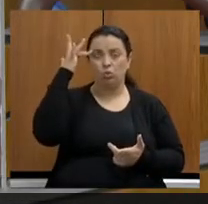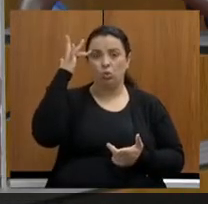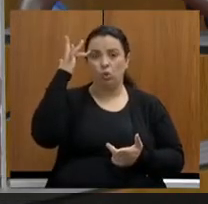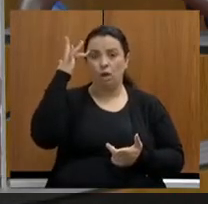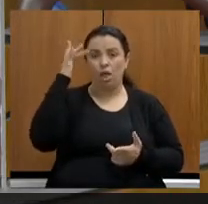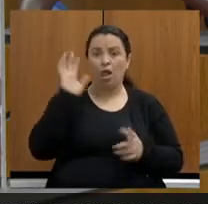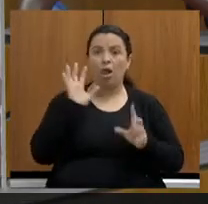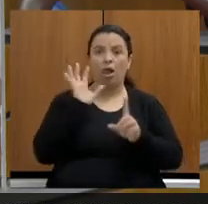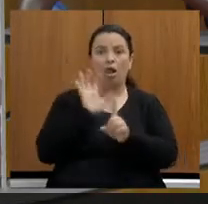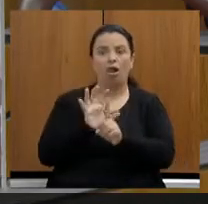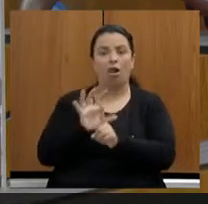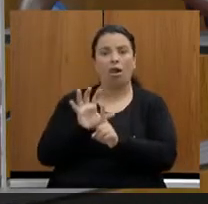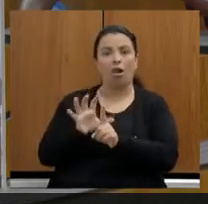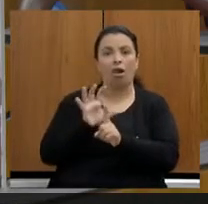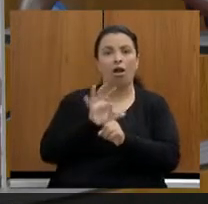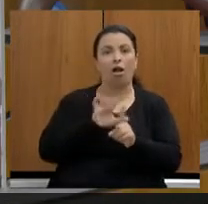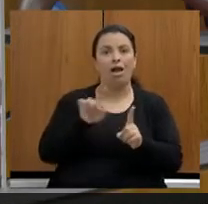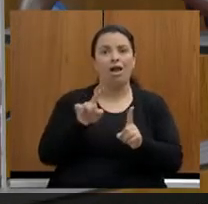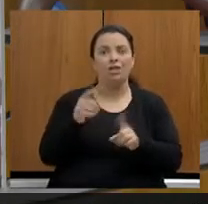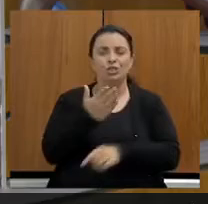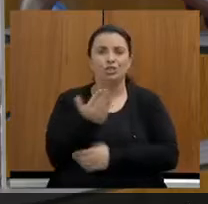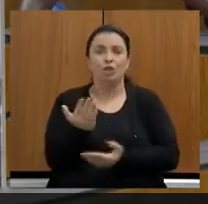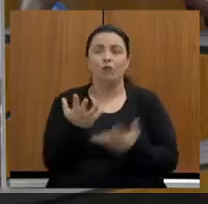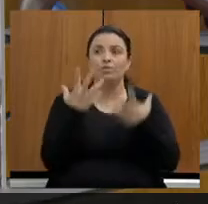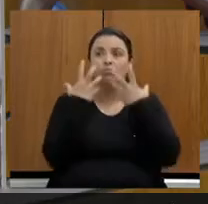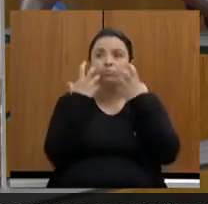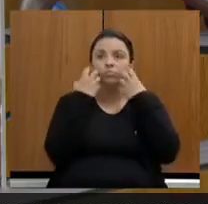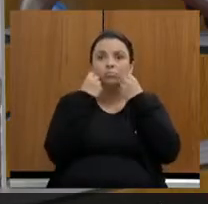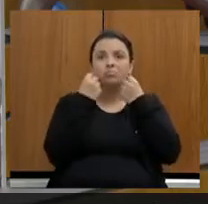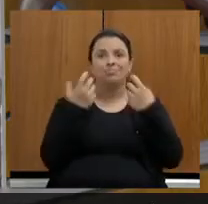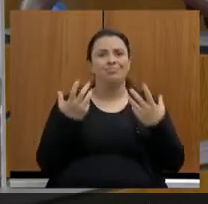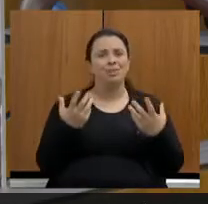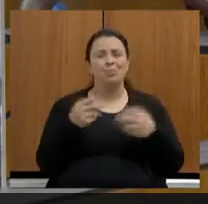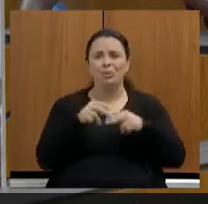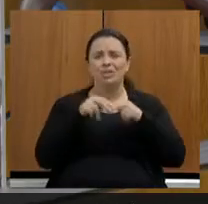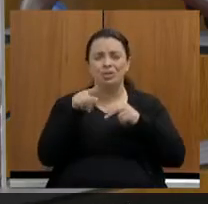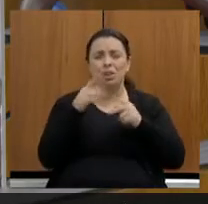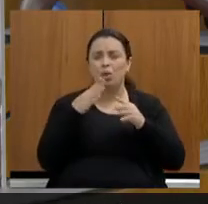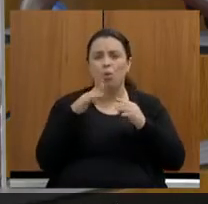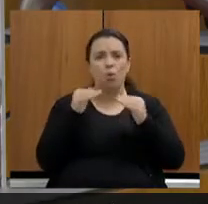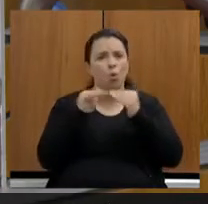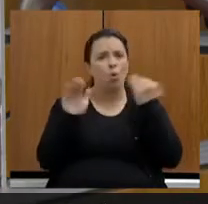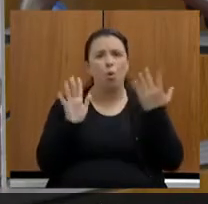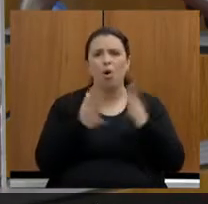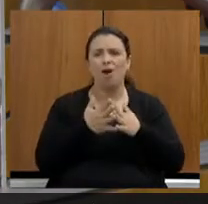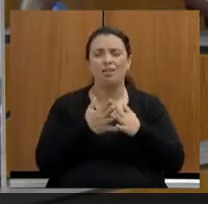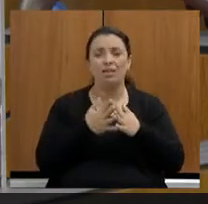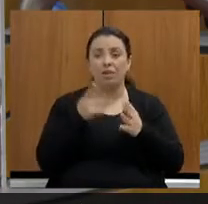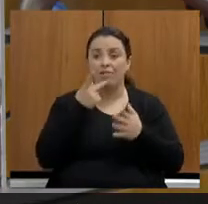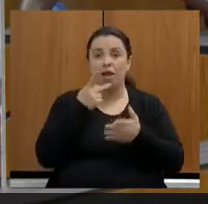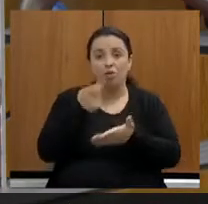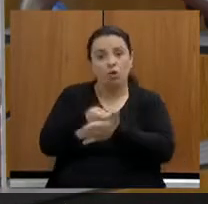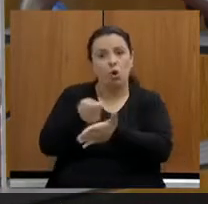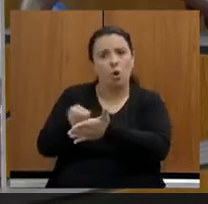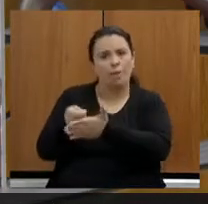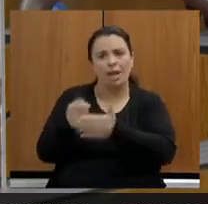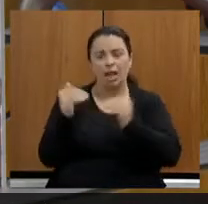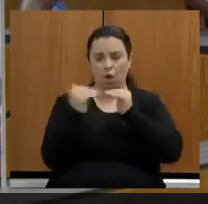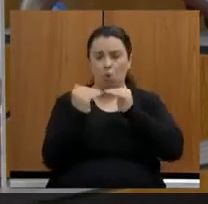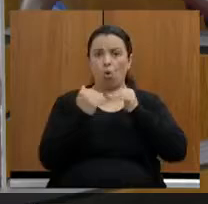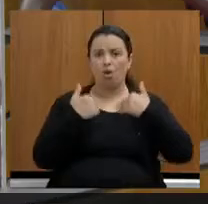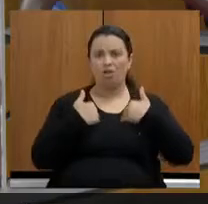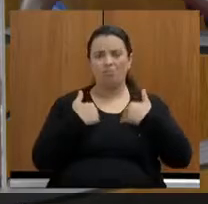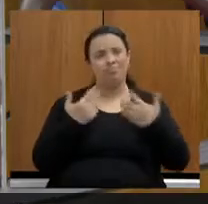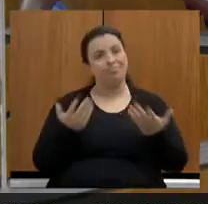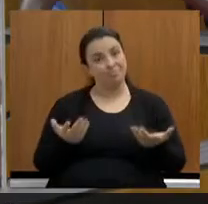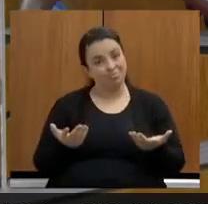jovens que ele deveria estar ensinando uma coisa tão nobre por não concordar com eles por dizer que eles são obrigados a concordar com ele